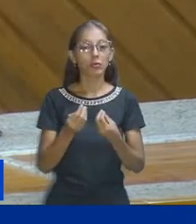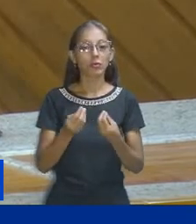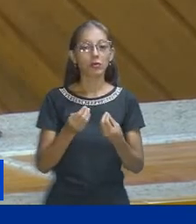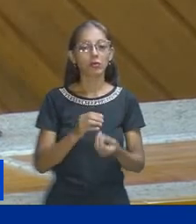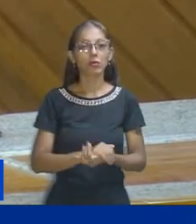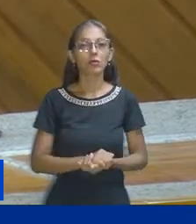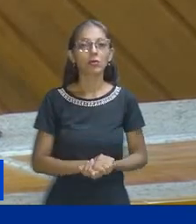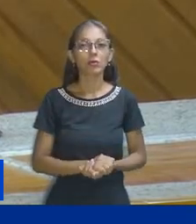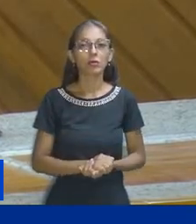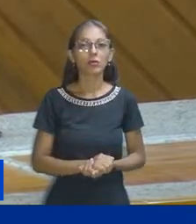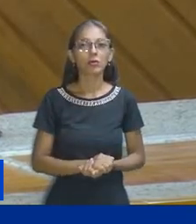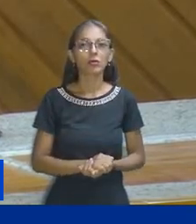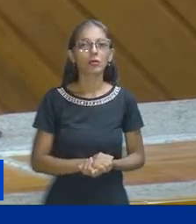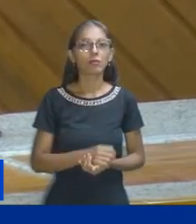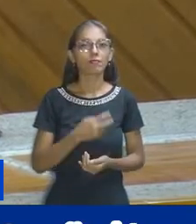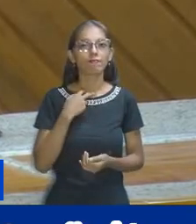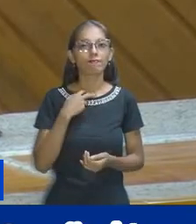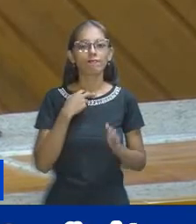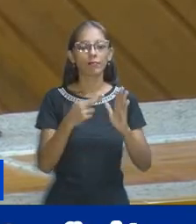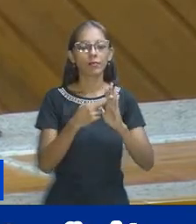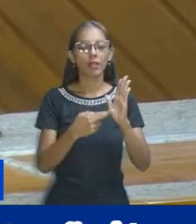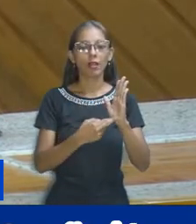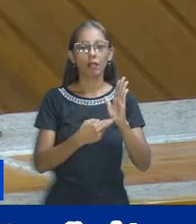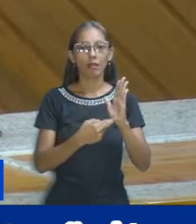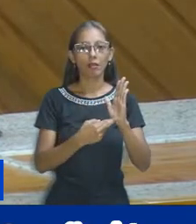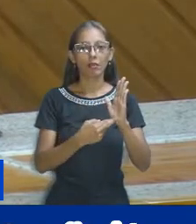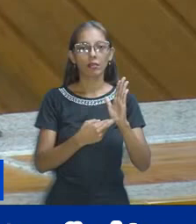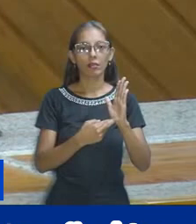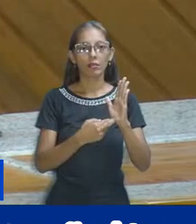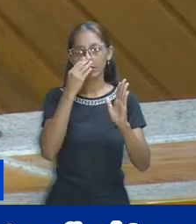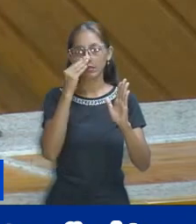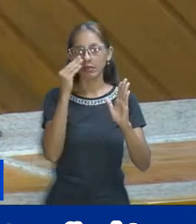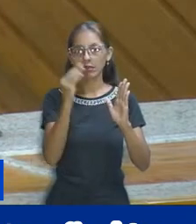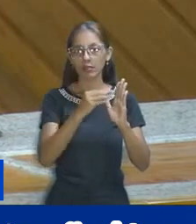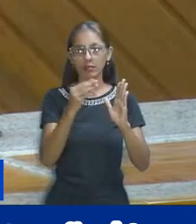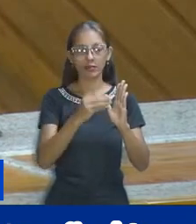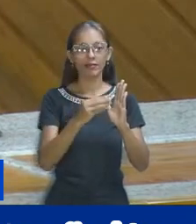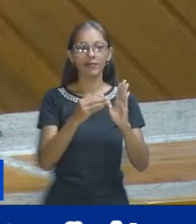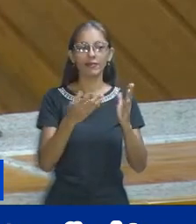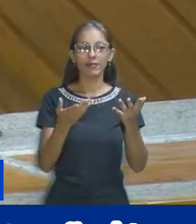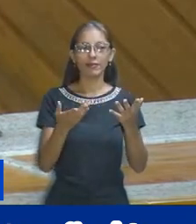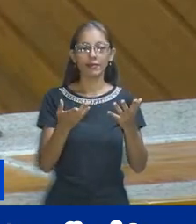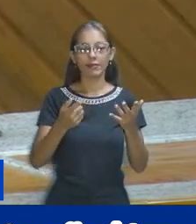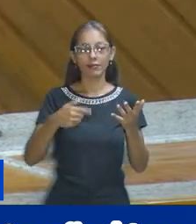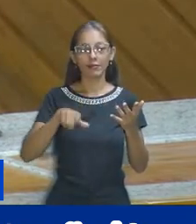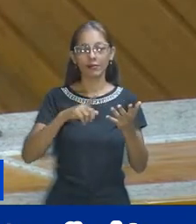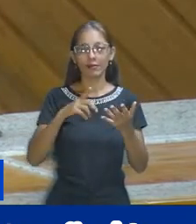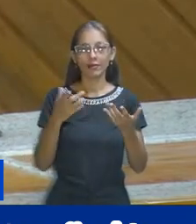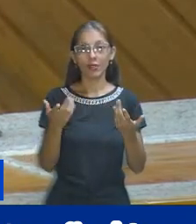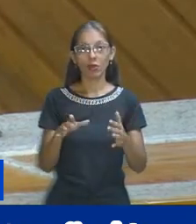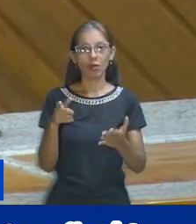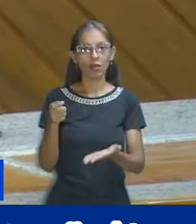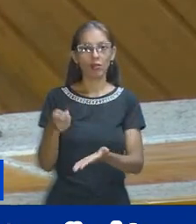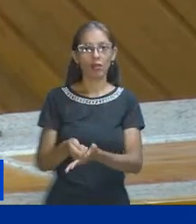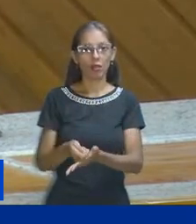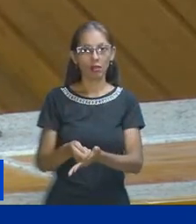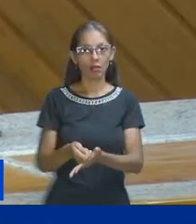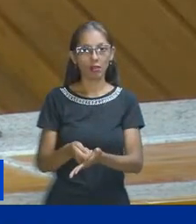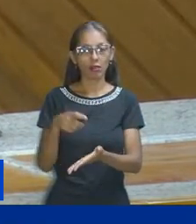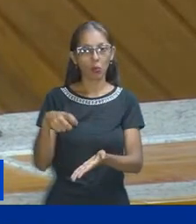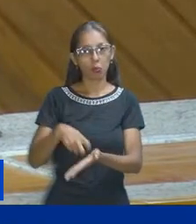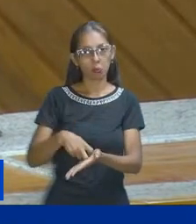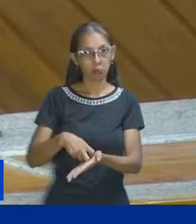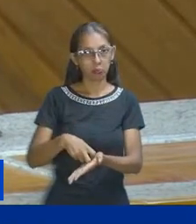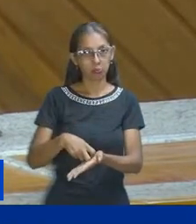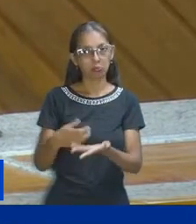foge dos regramentos do nosso processo e ninguém quer condenar por justiçamento, não é isso.